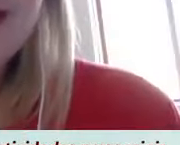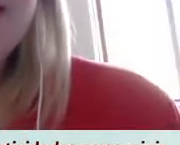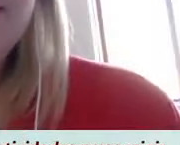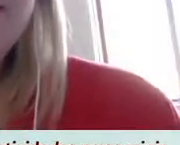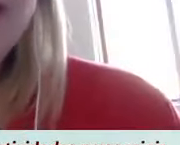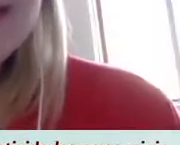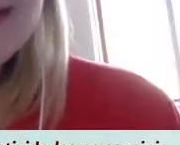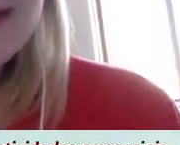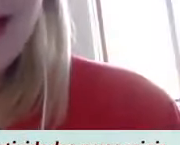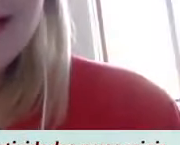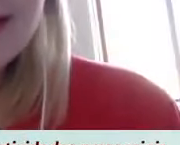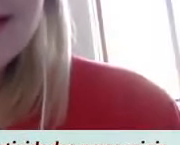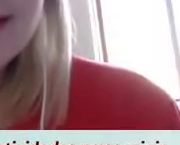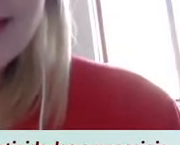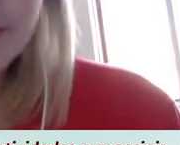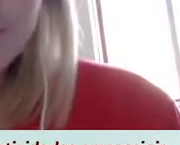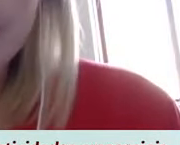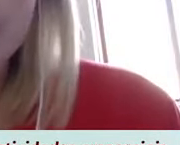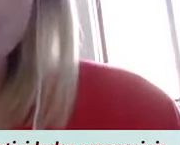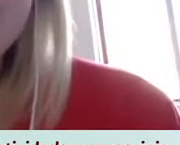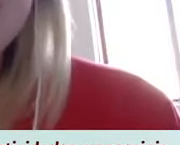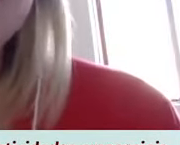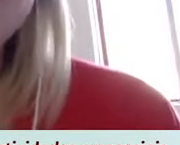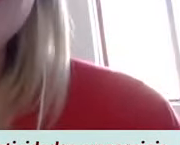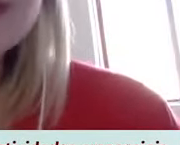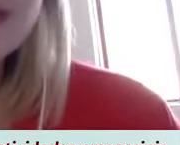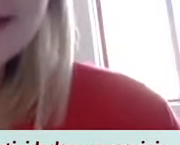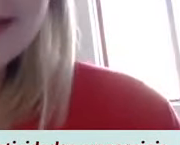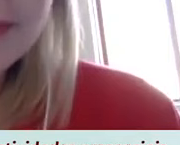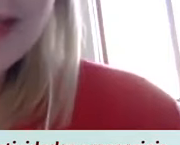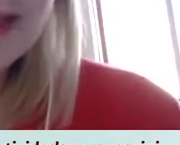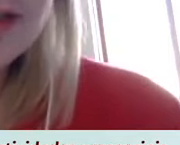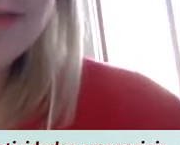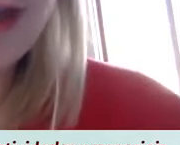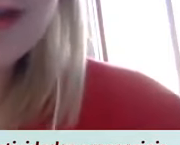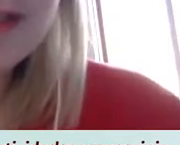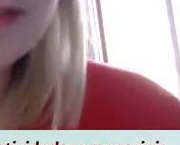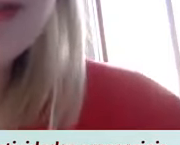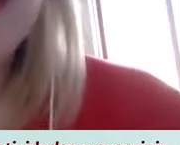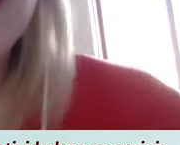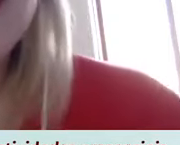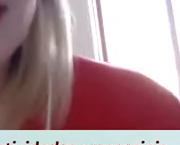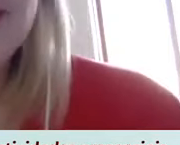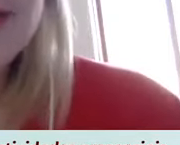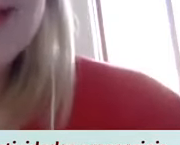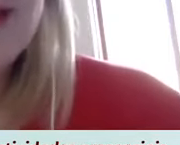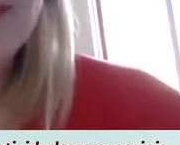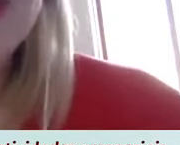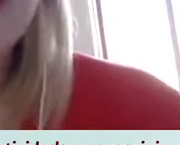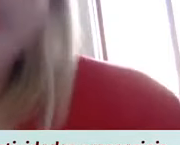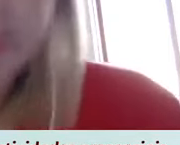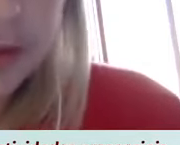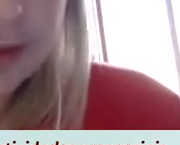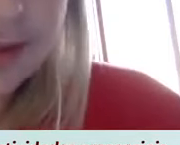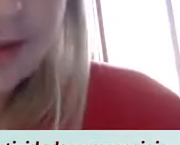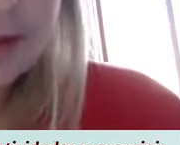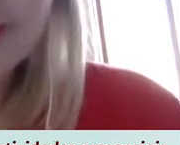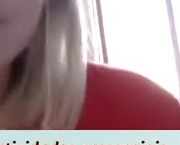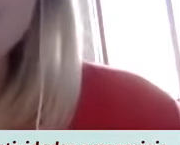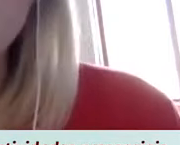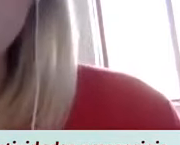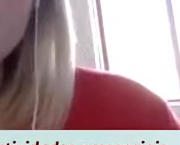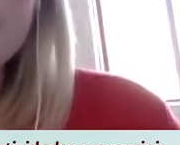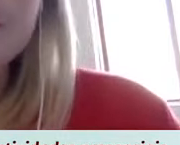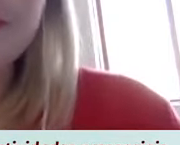aulas presenciais nesse momento. Lembrando que nós já estamos em atividades, em aulas, mas remotas,